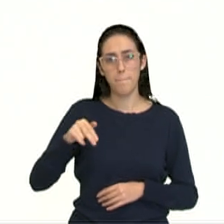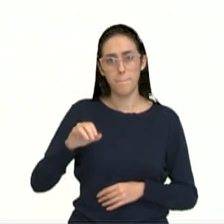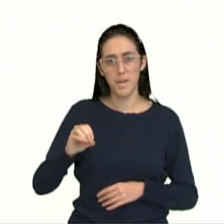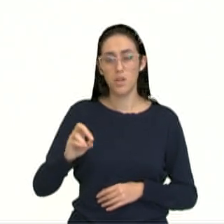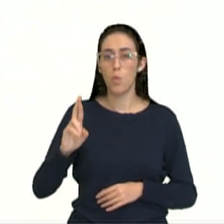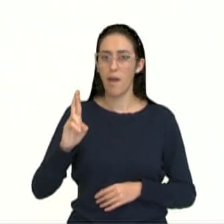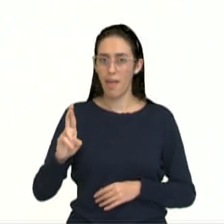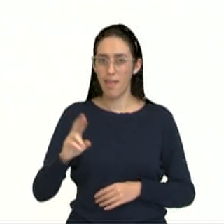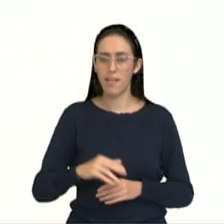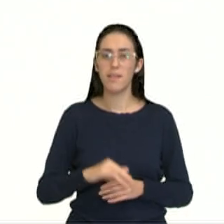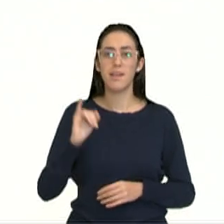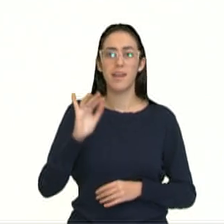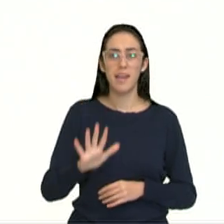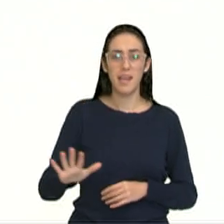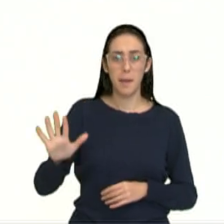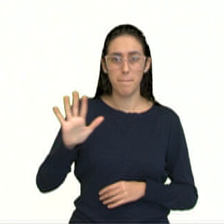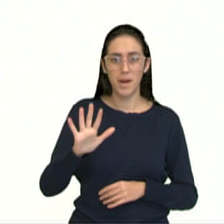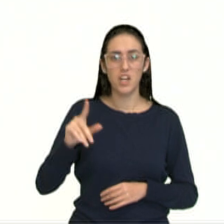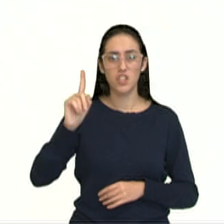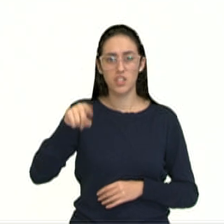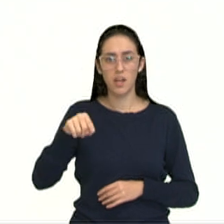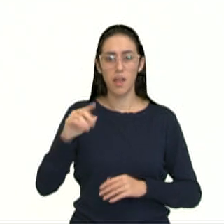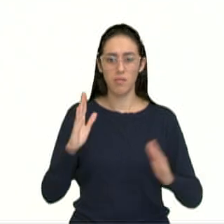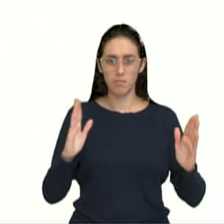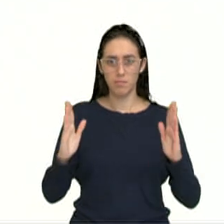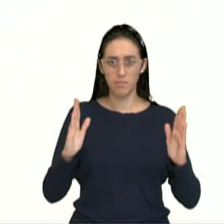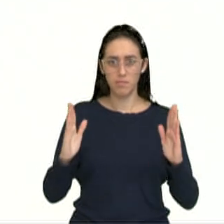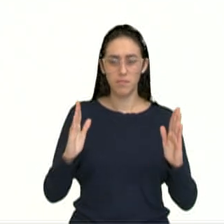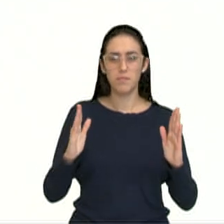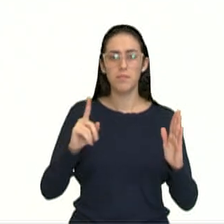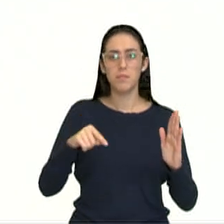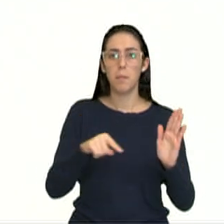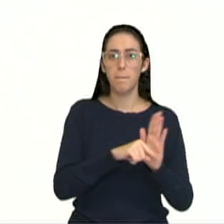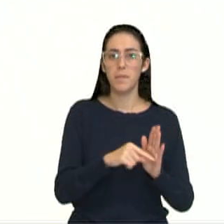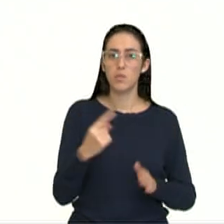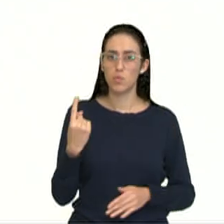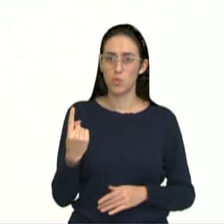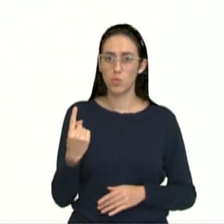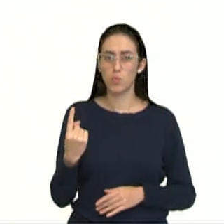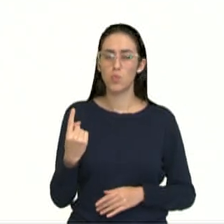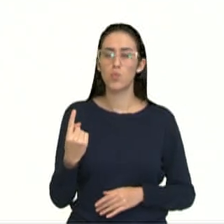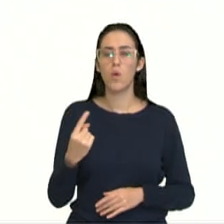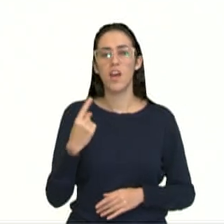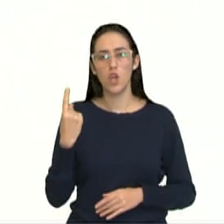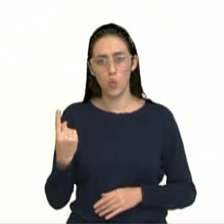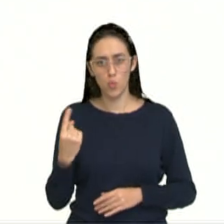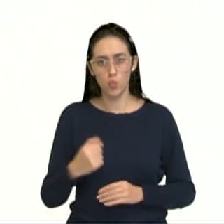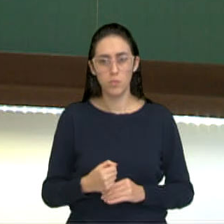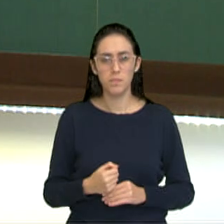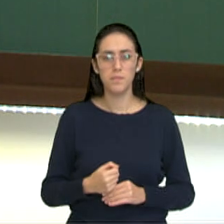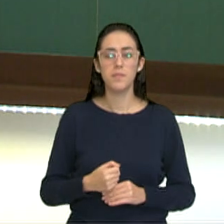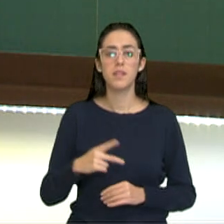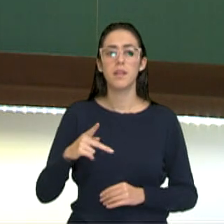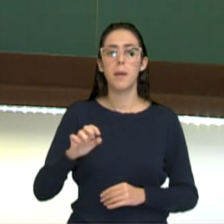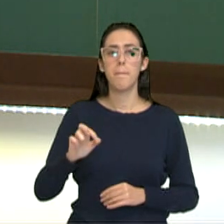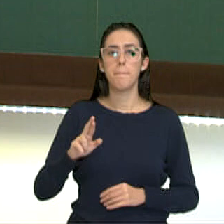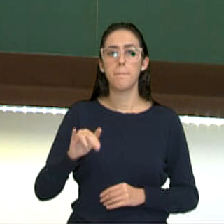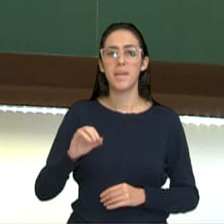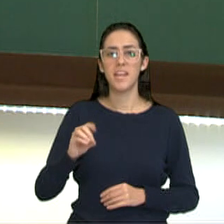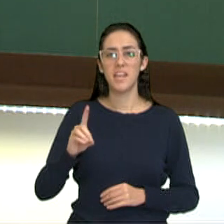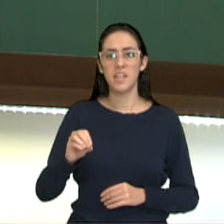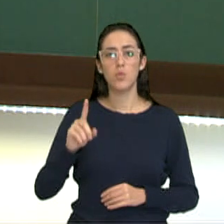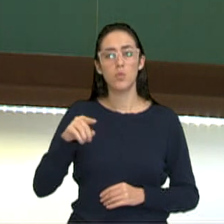minha imagem, né, que é o intervalo, está em -1 e 1, e o meu período é de 0